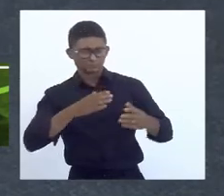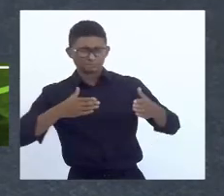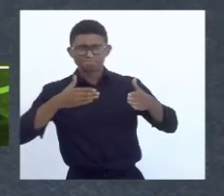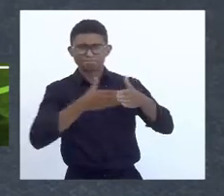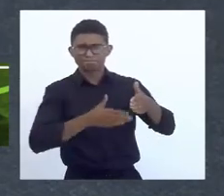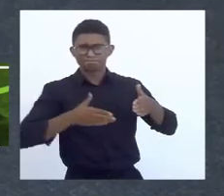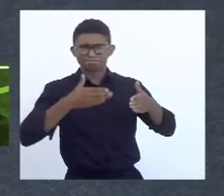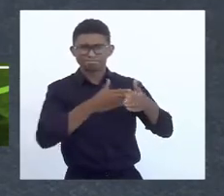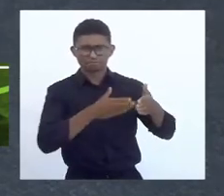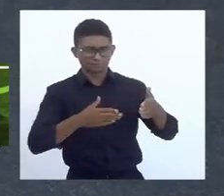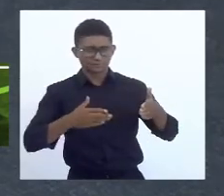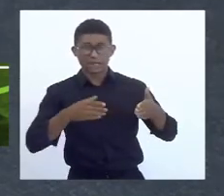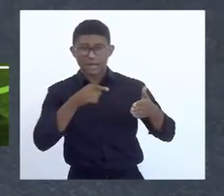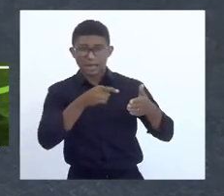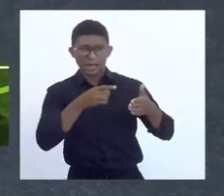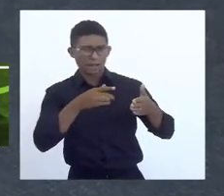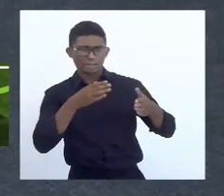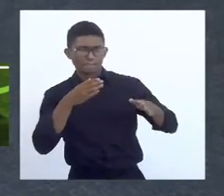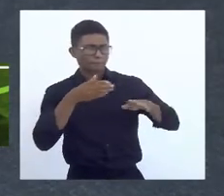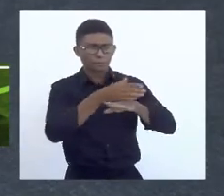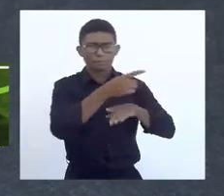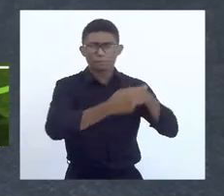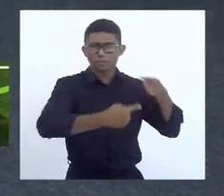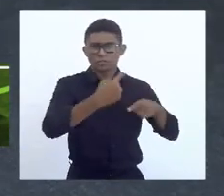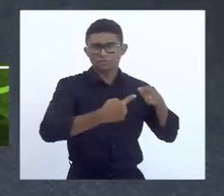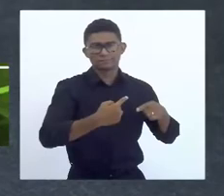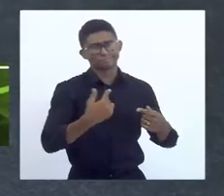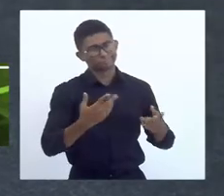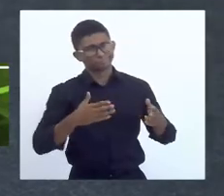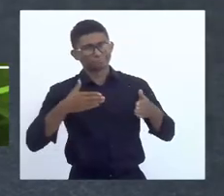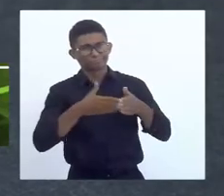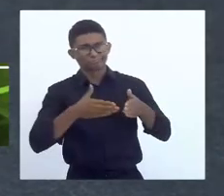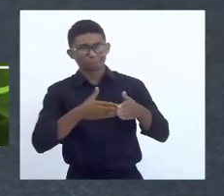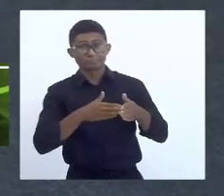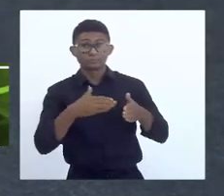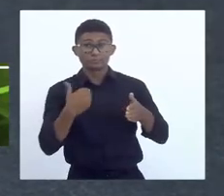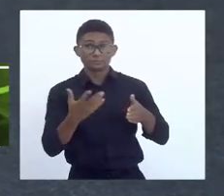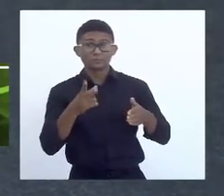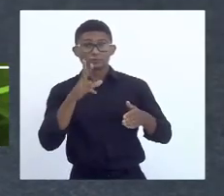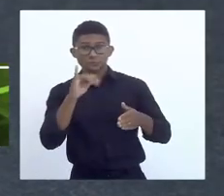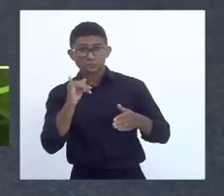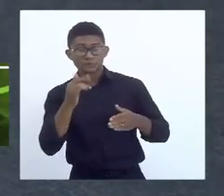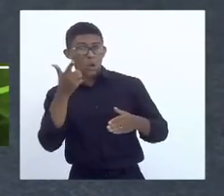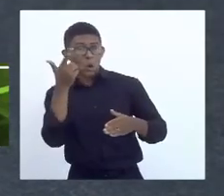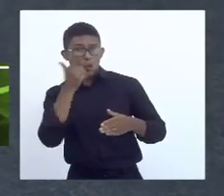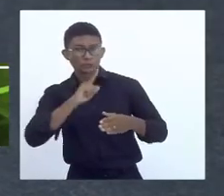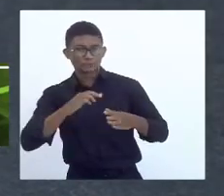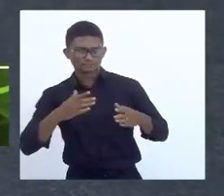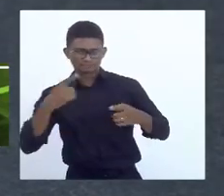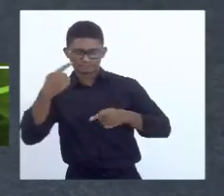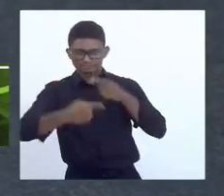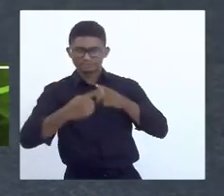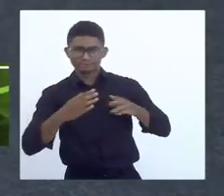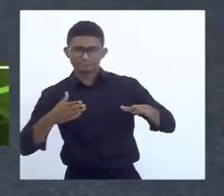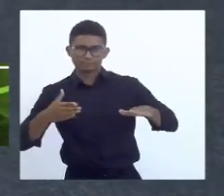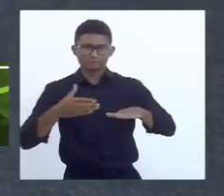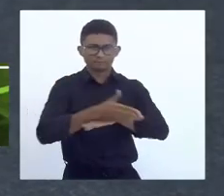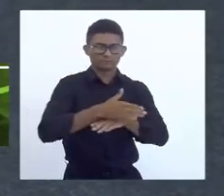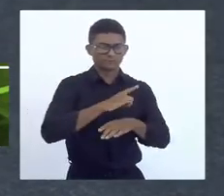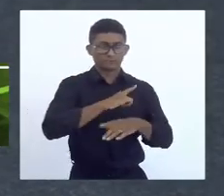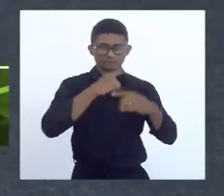política. E a violência política que se abate sobre elas quando elas chegam aos espaços de poder também